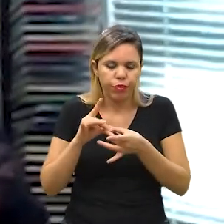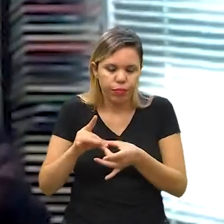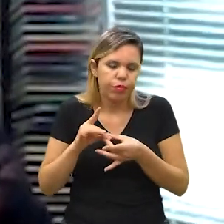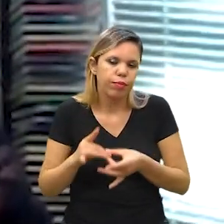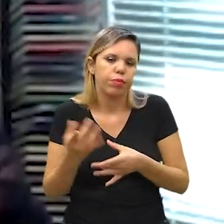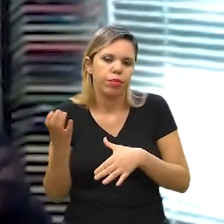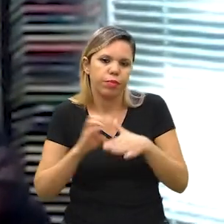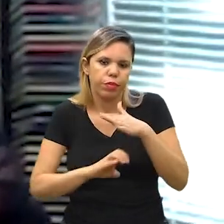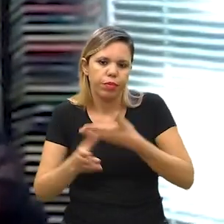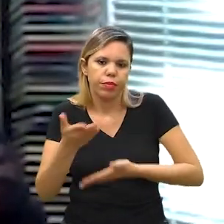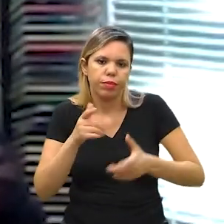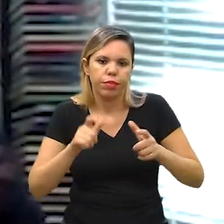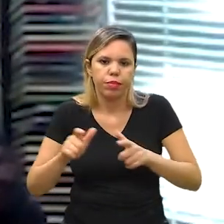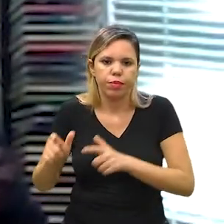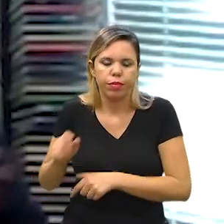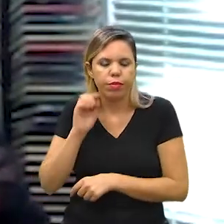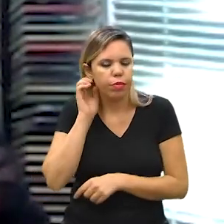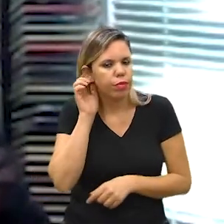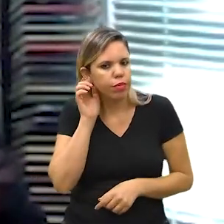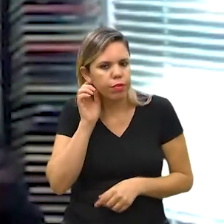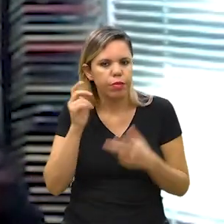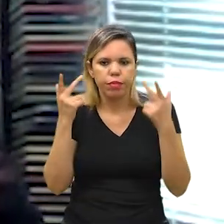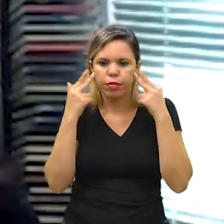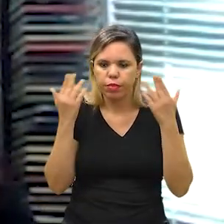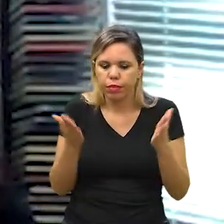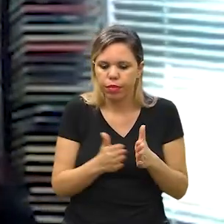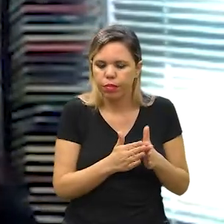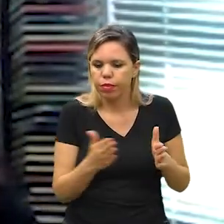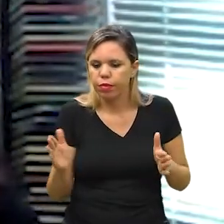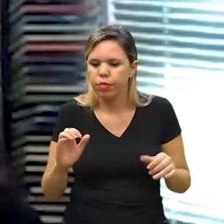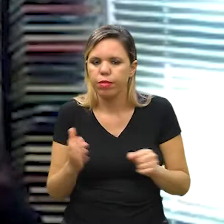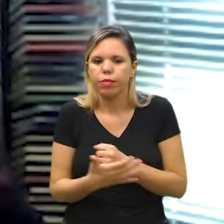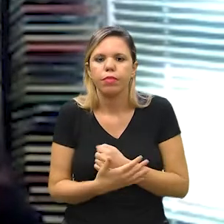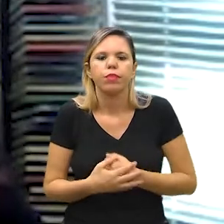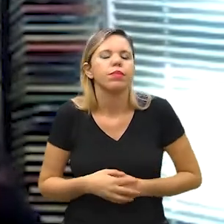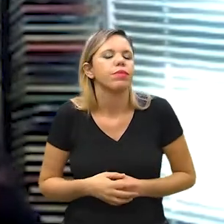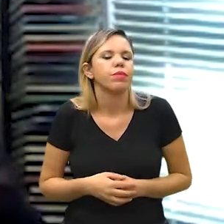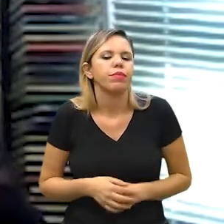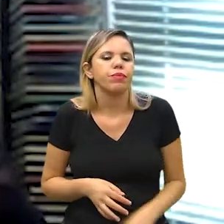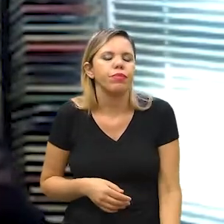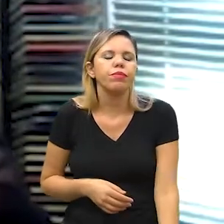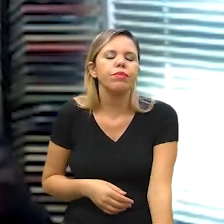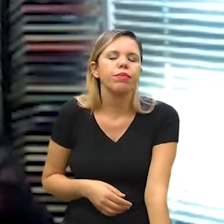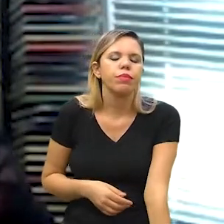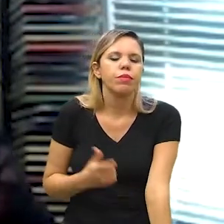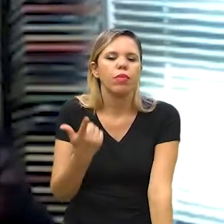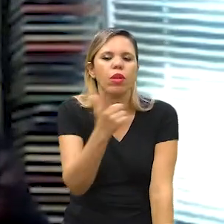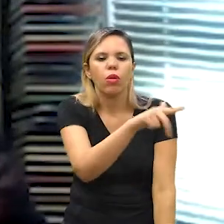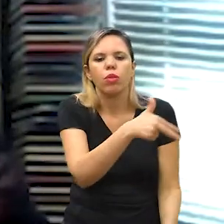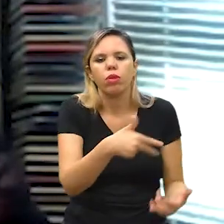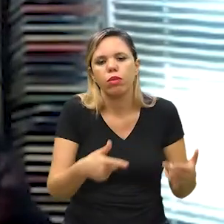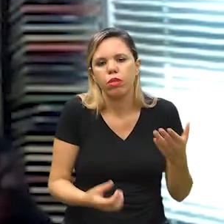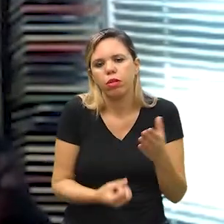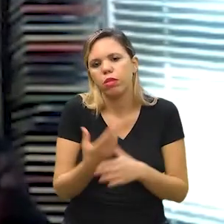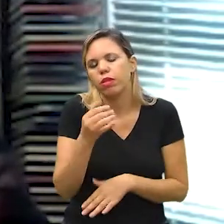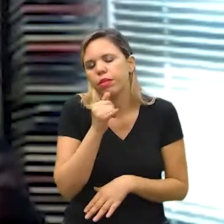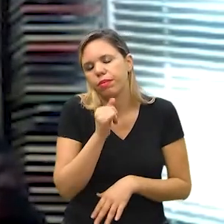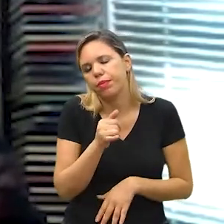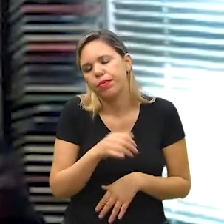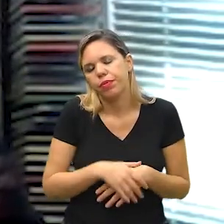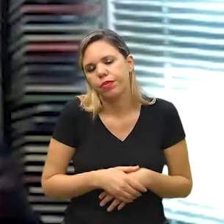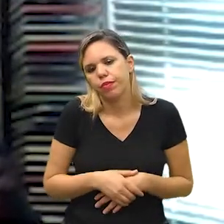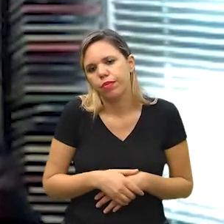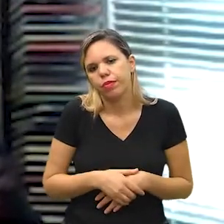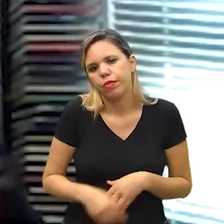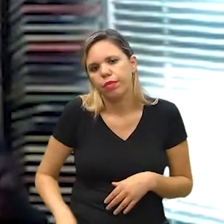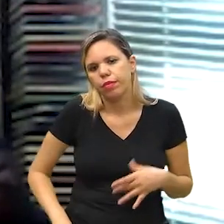trazer parcerias quanto dividir espaços, foi muito comum agora na época da pandemia, né? Outras questões também vieram,